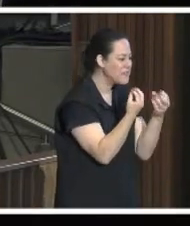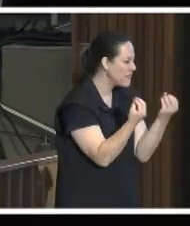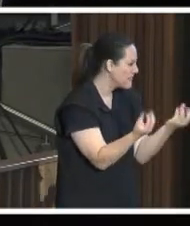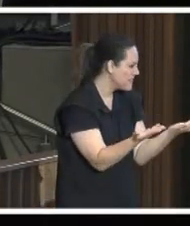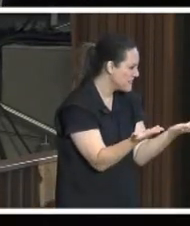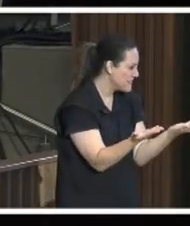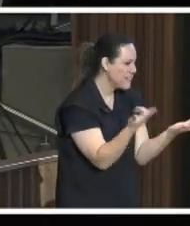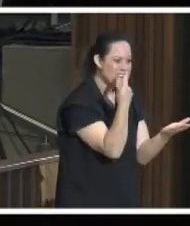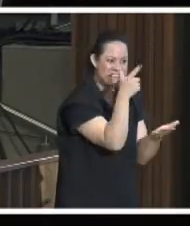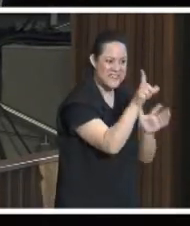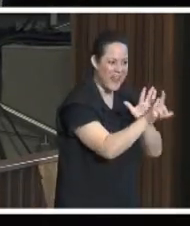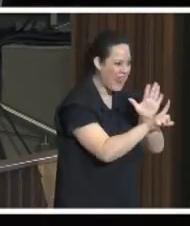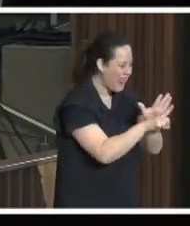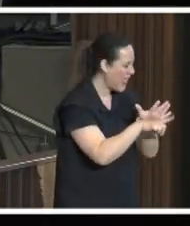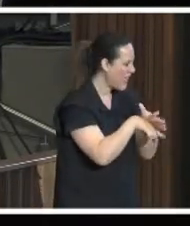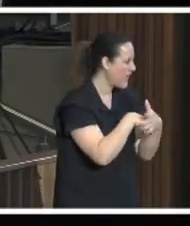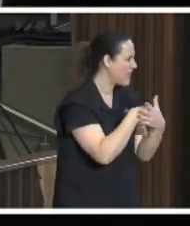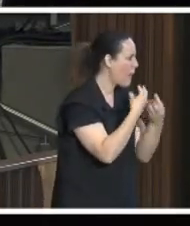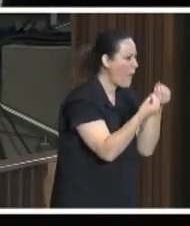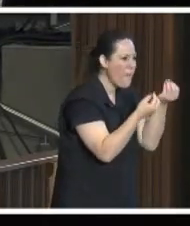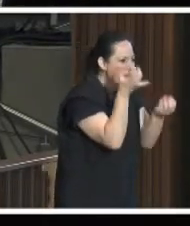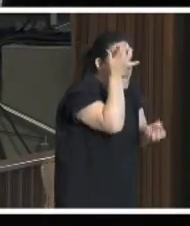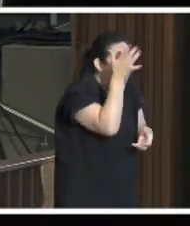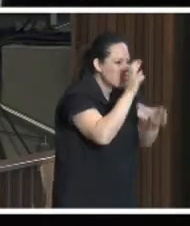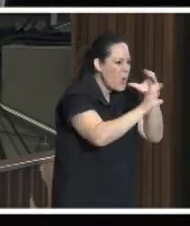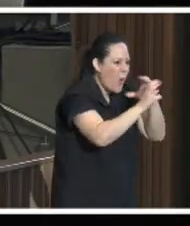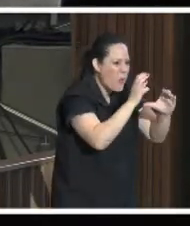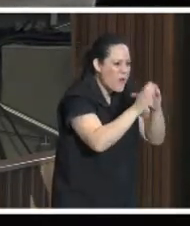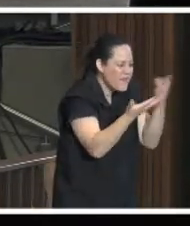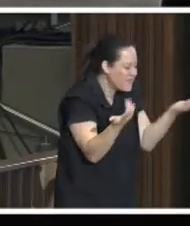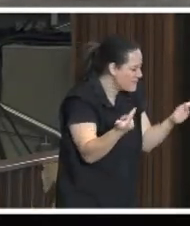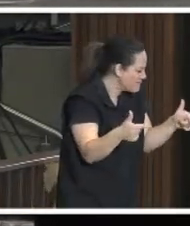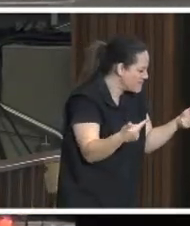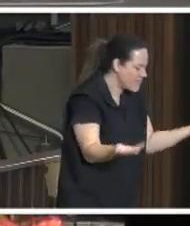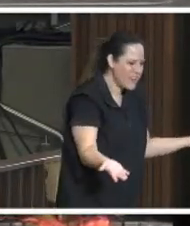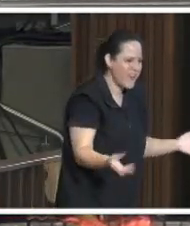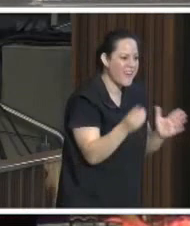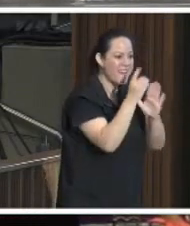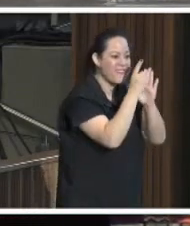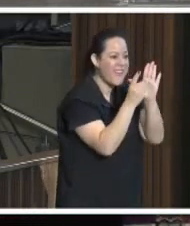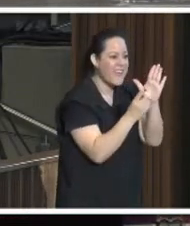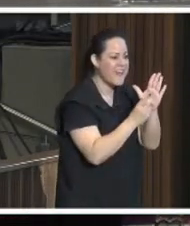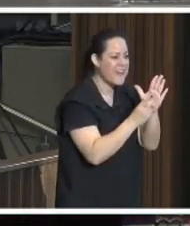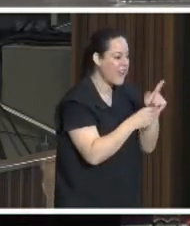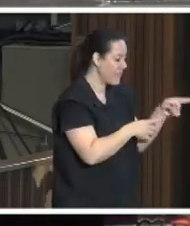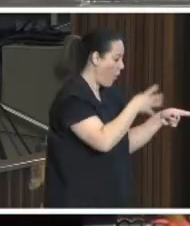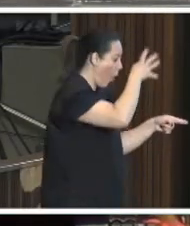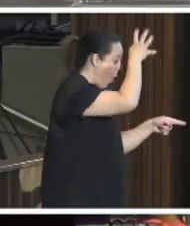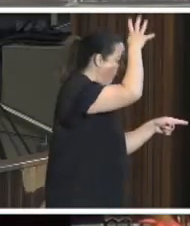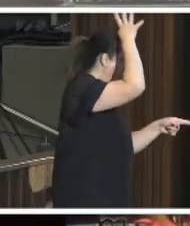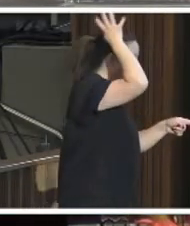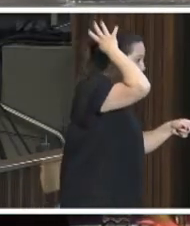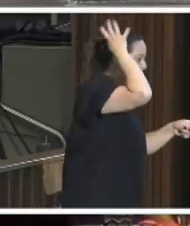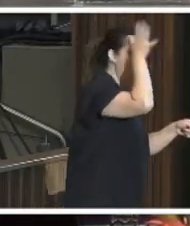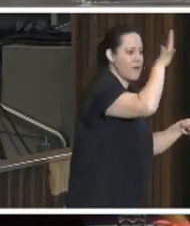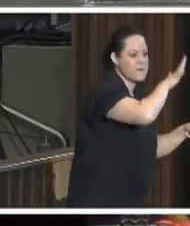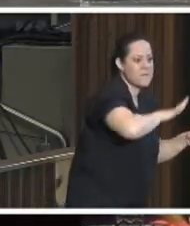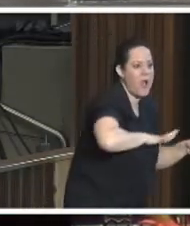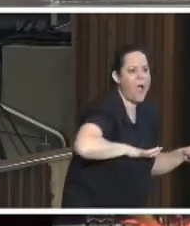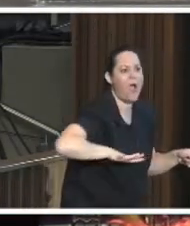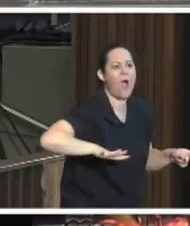tinha meios fáceis de comunicação. Um decreto que saiu de Roma para todas